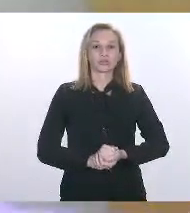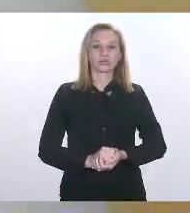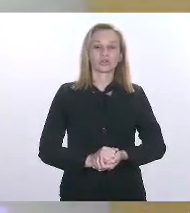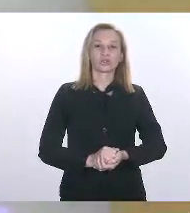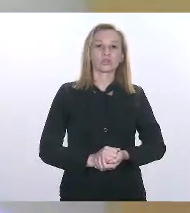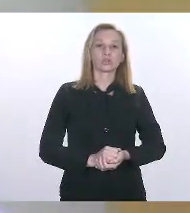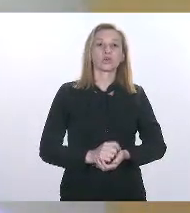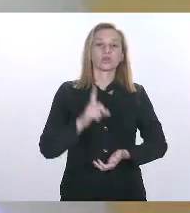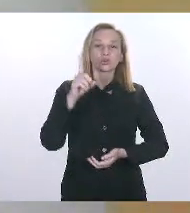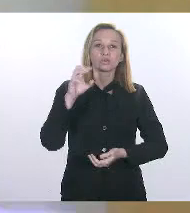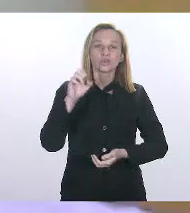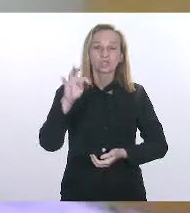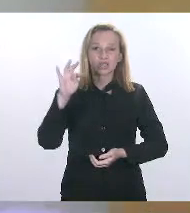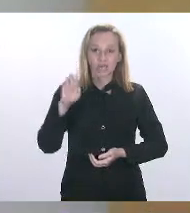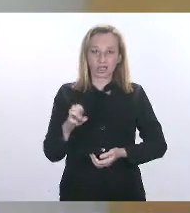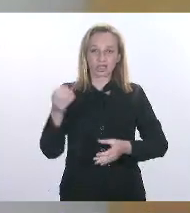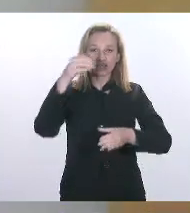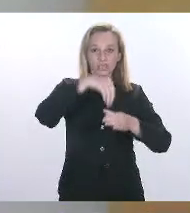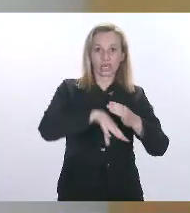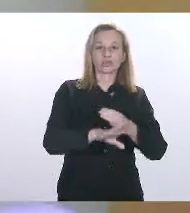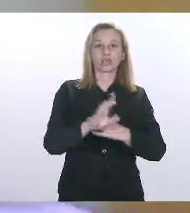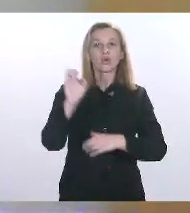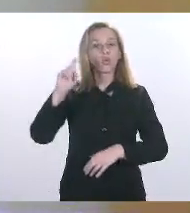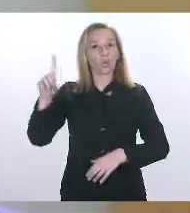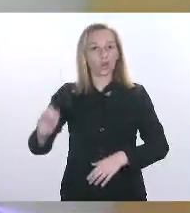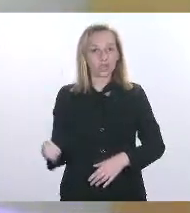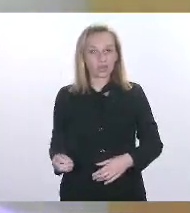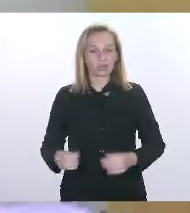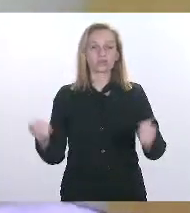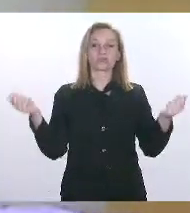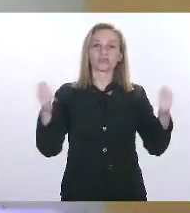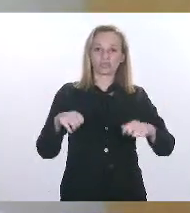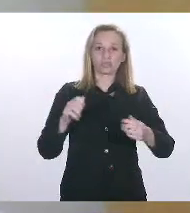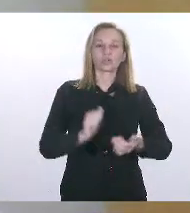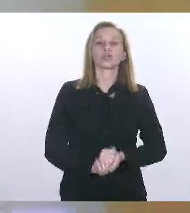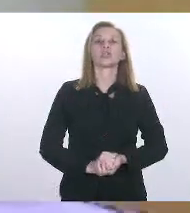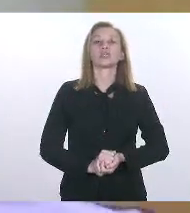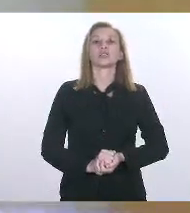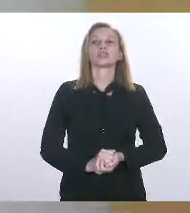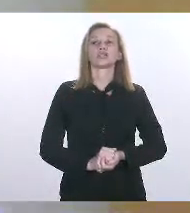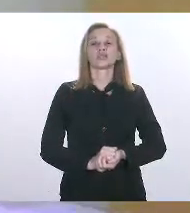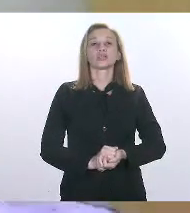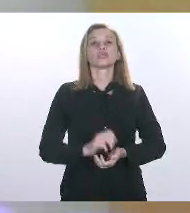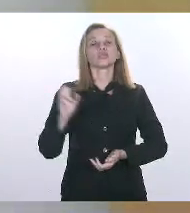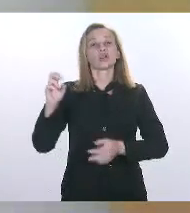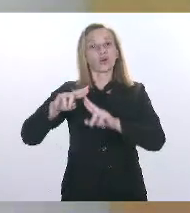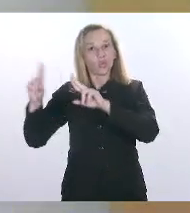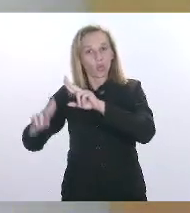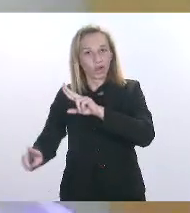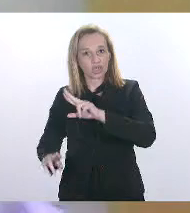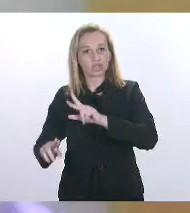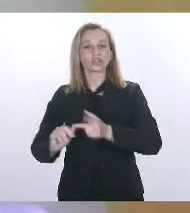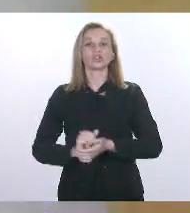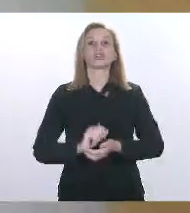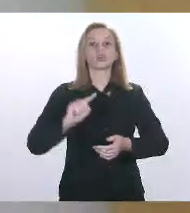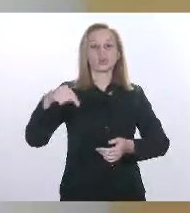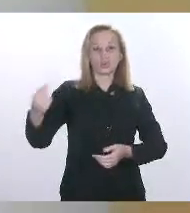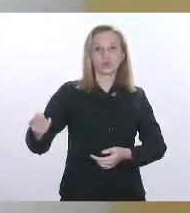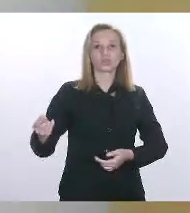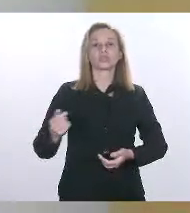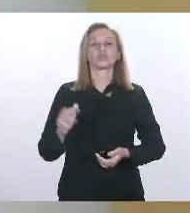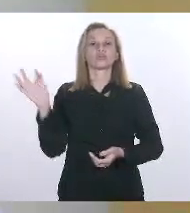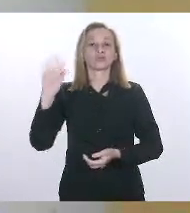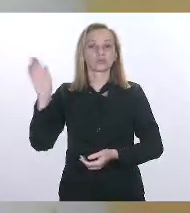docente na UESO, compatível, isonômica com a carreira docente na UERJ e na UENF, não é mais